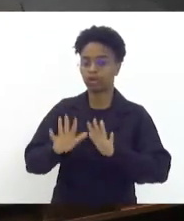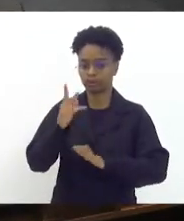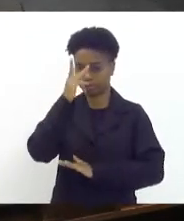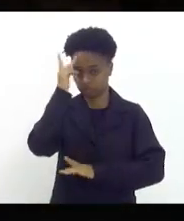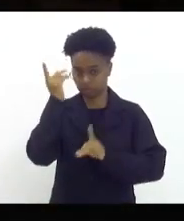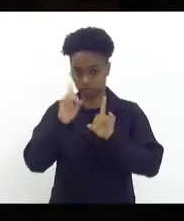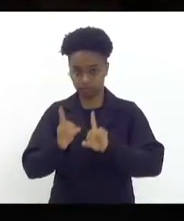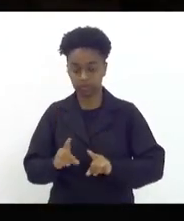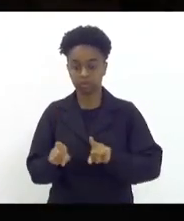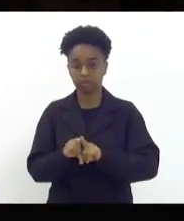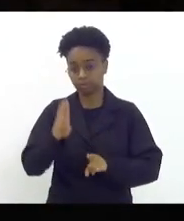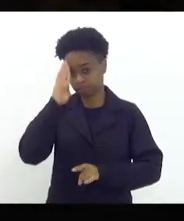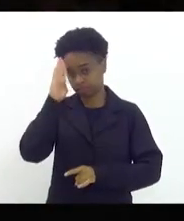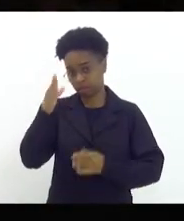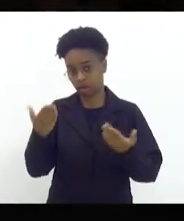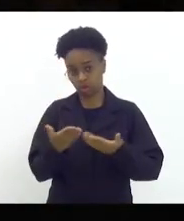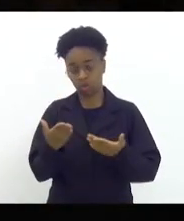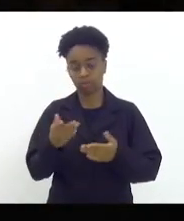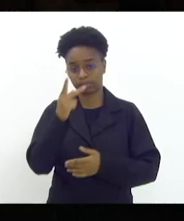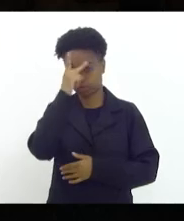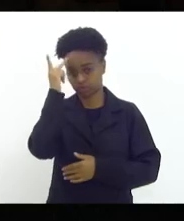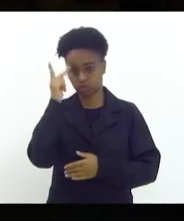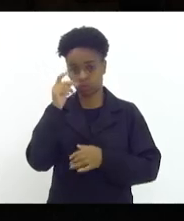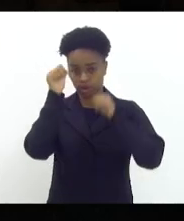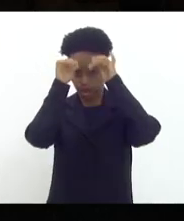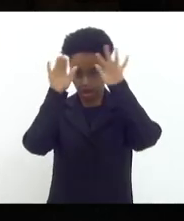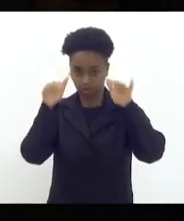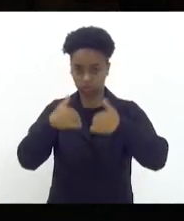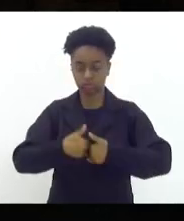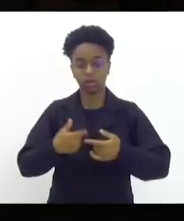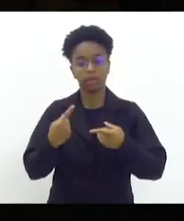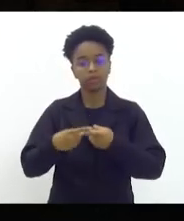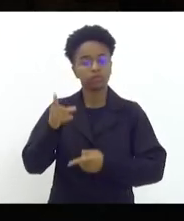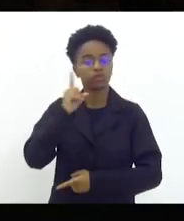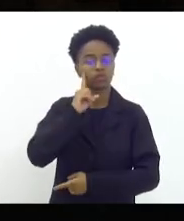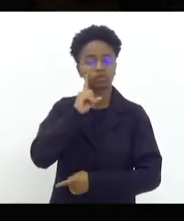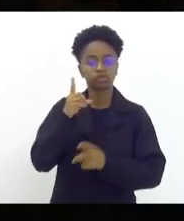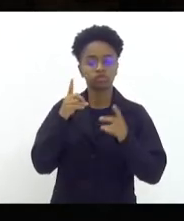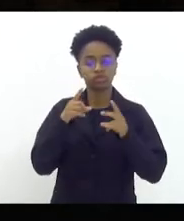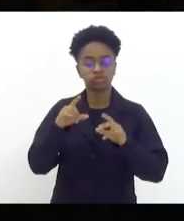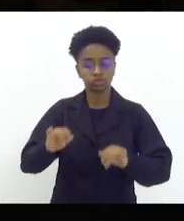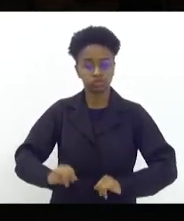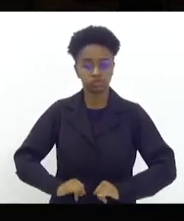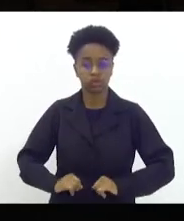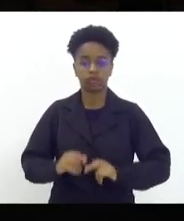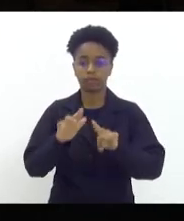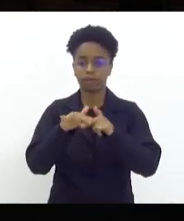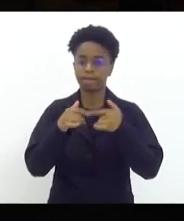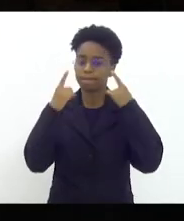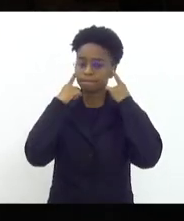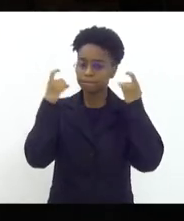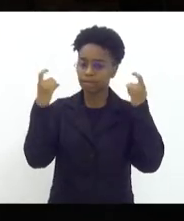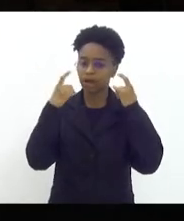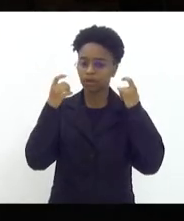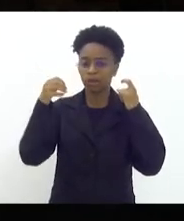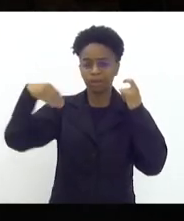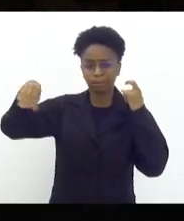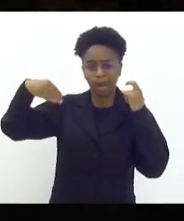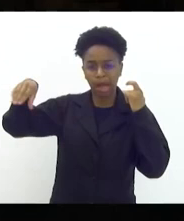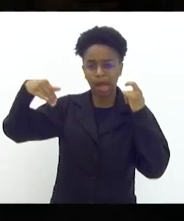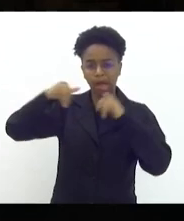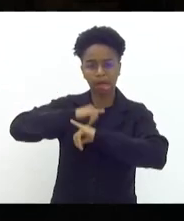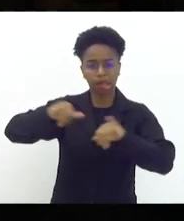com deficiência especialmente agora os autistas que sofrem cotidianamente com a questão do som as